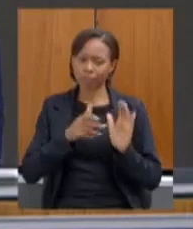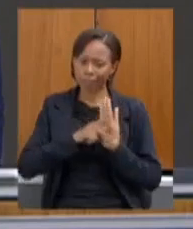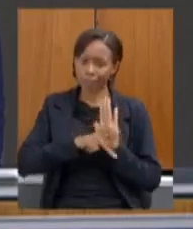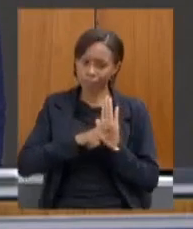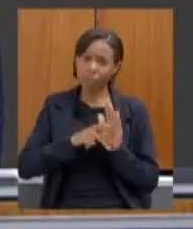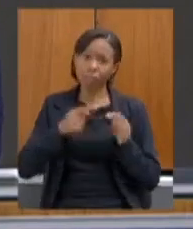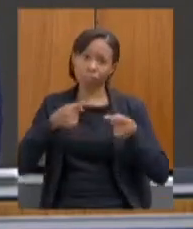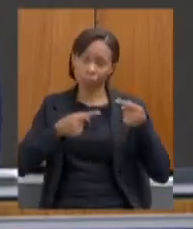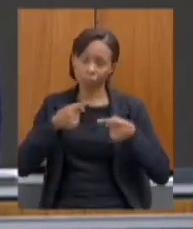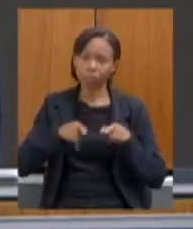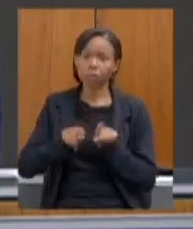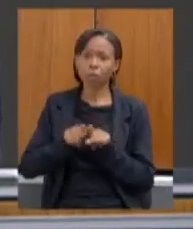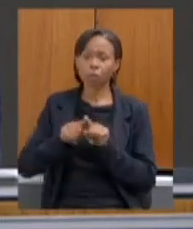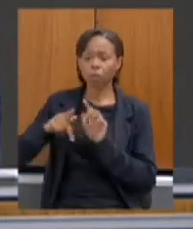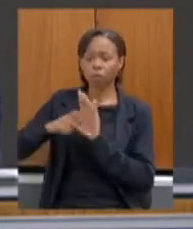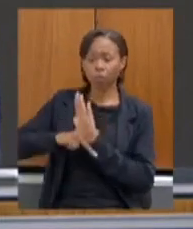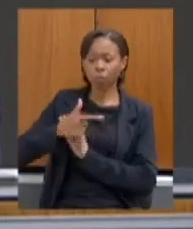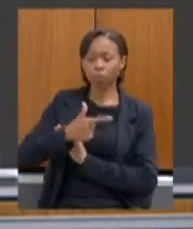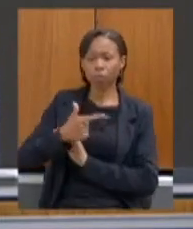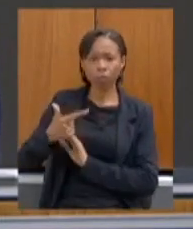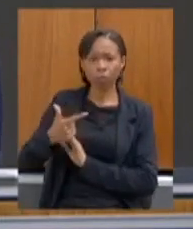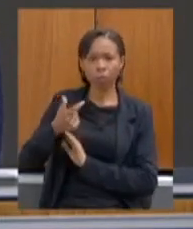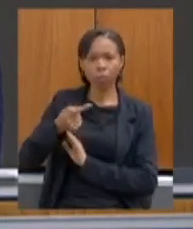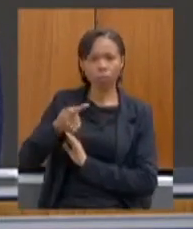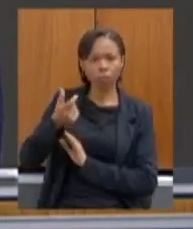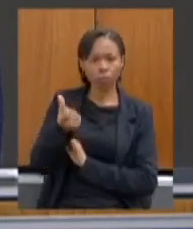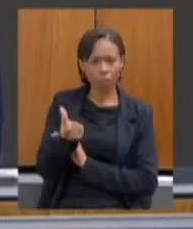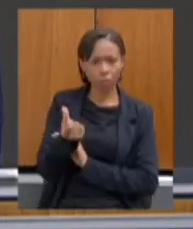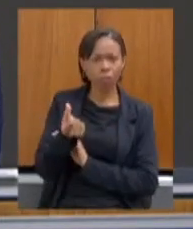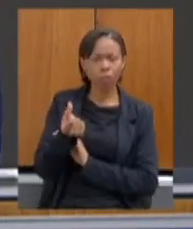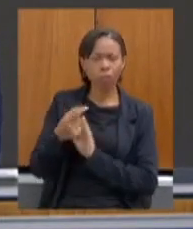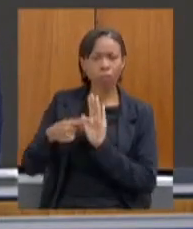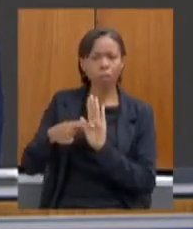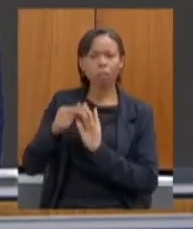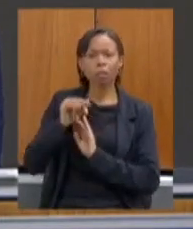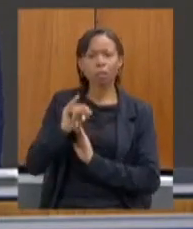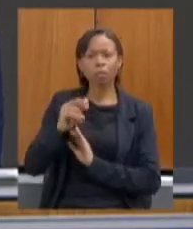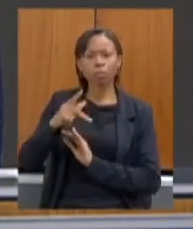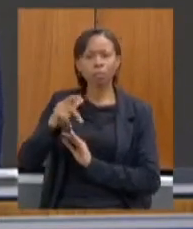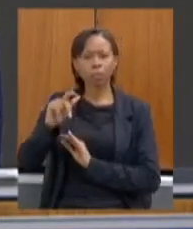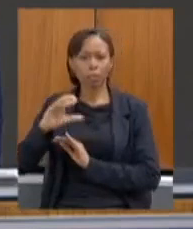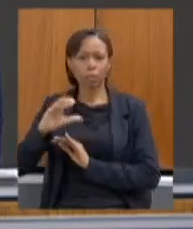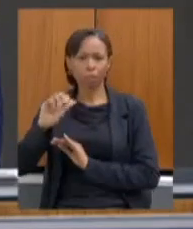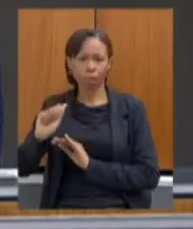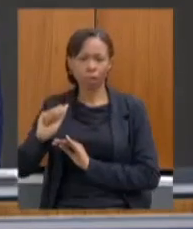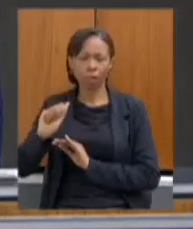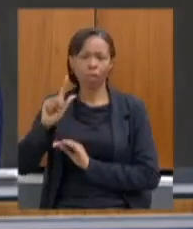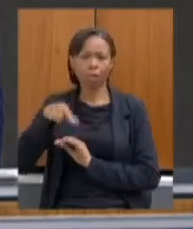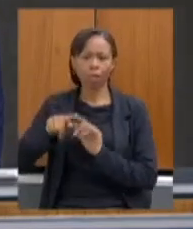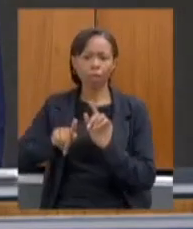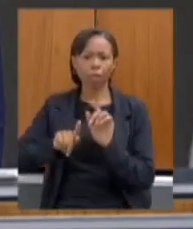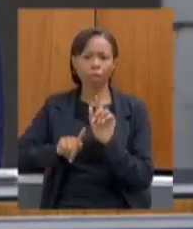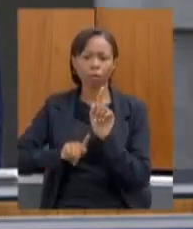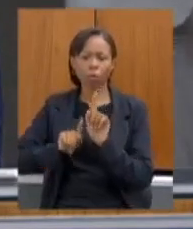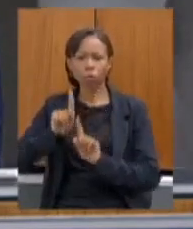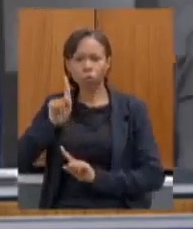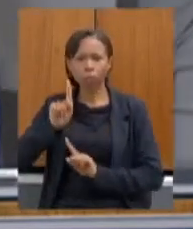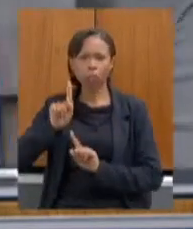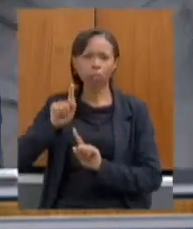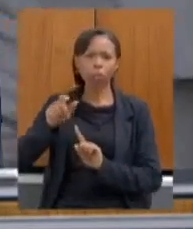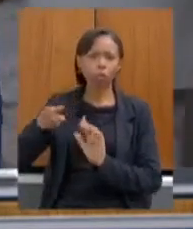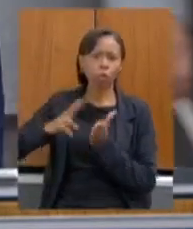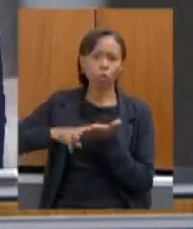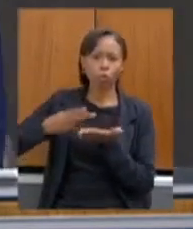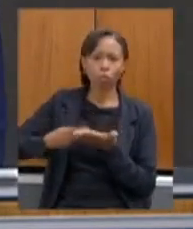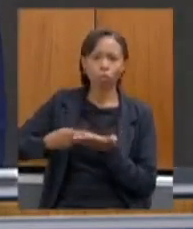antes. O projeto 2276, que considera o IPCA como índice atualizador da UFENG. Acho que isso